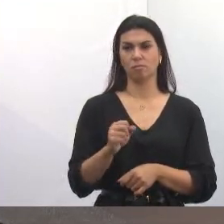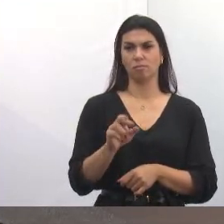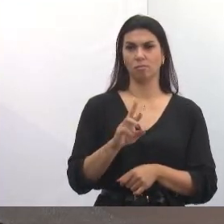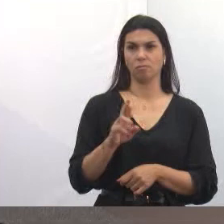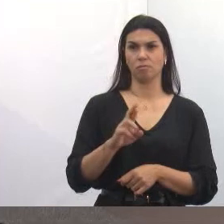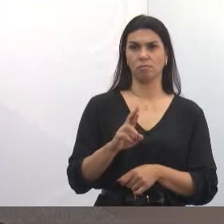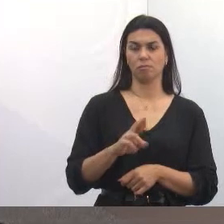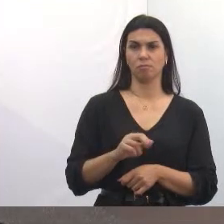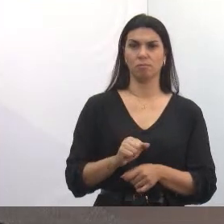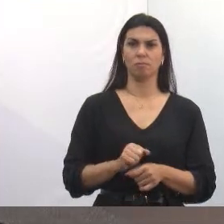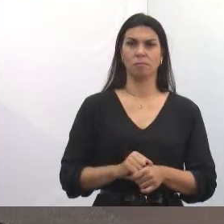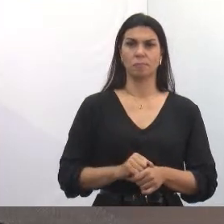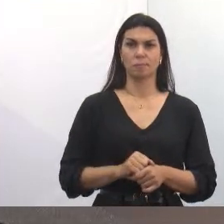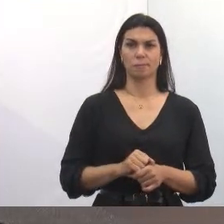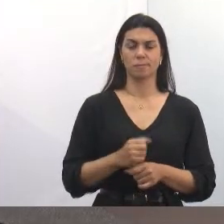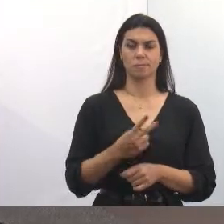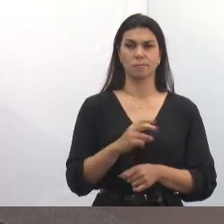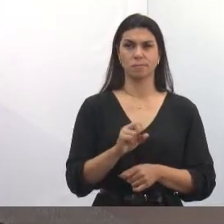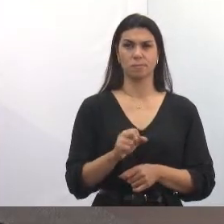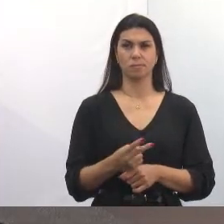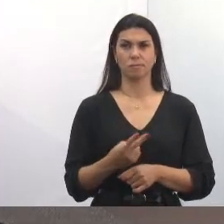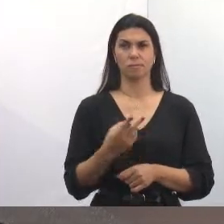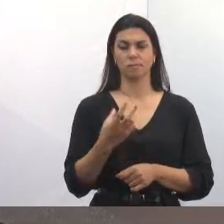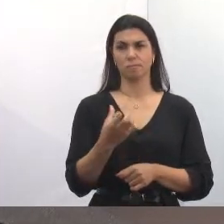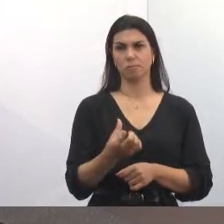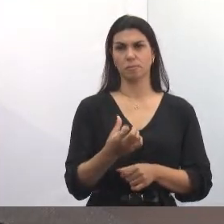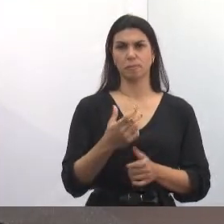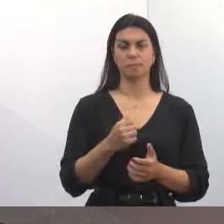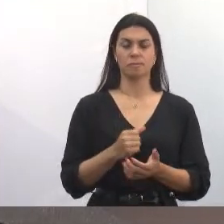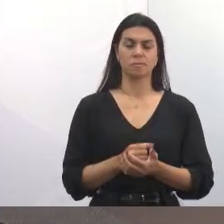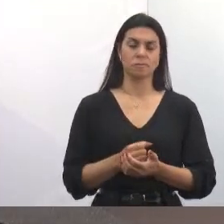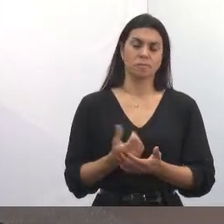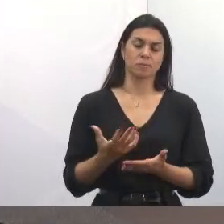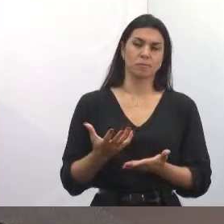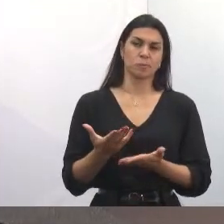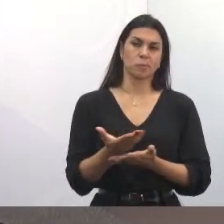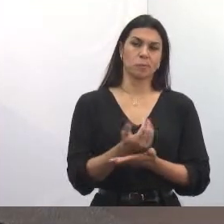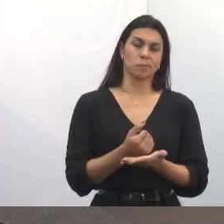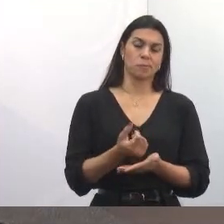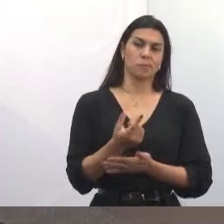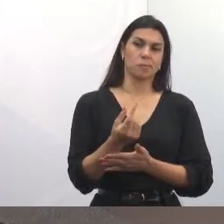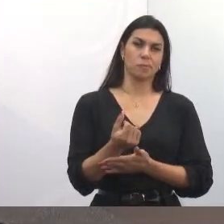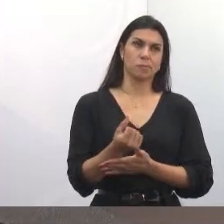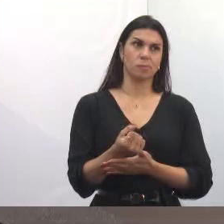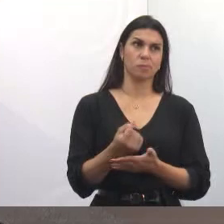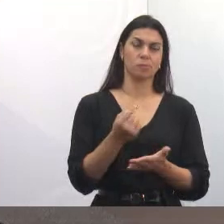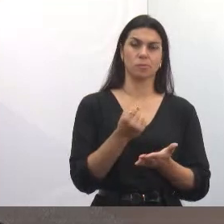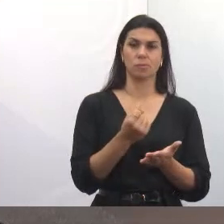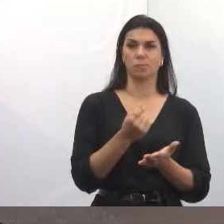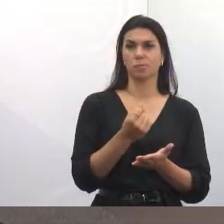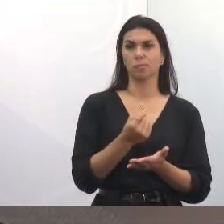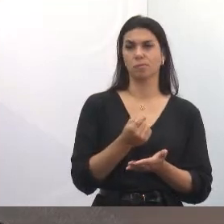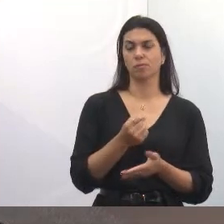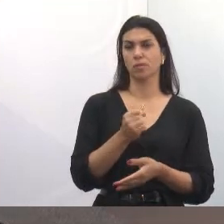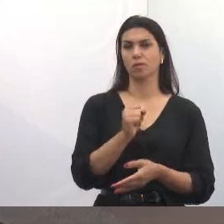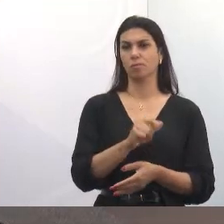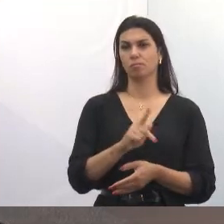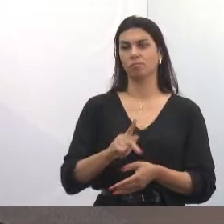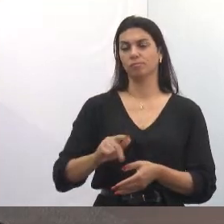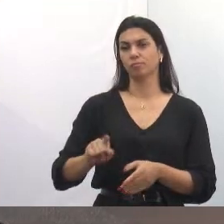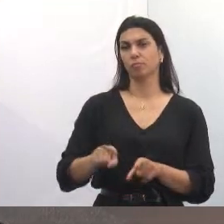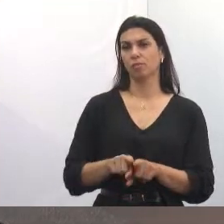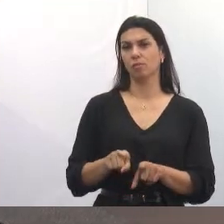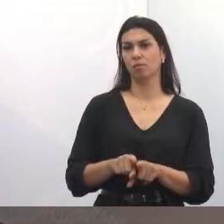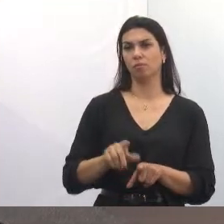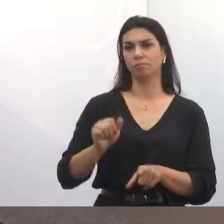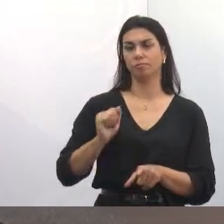R$ 1.228.19. Para 2026, as contribuições esperadas sobre as remunerações de aposentados e pensionistas que